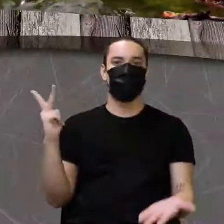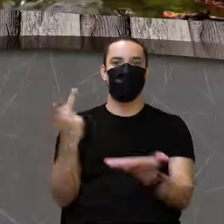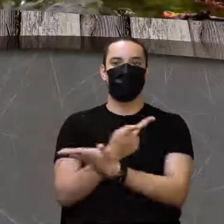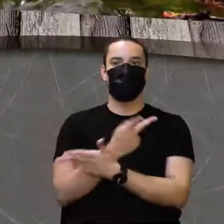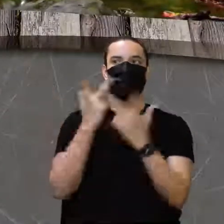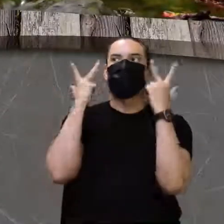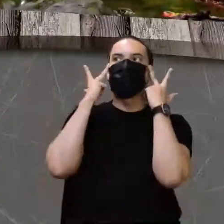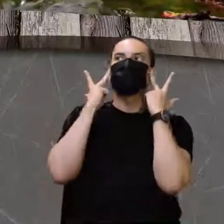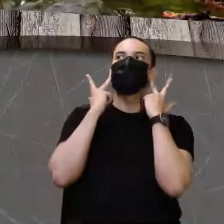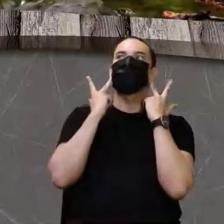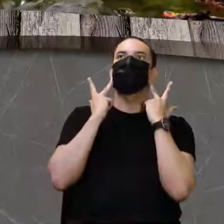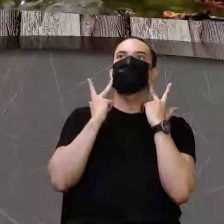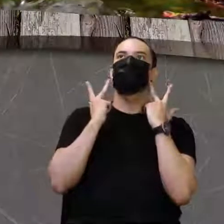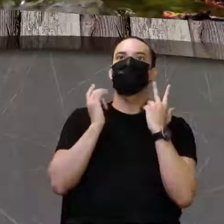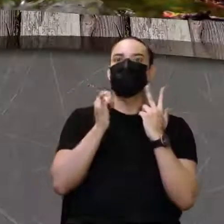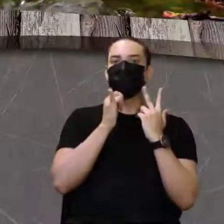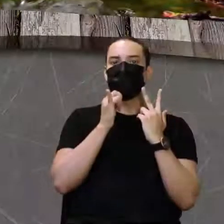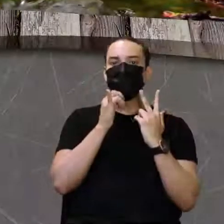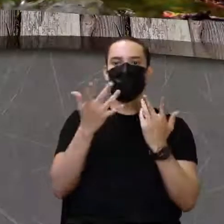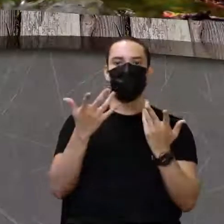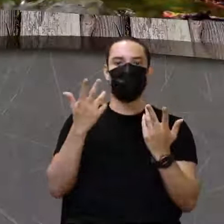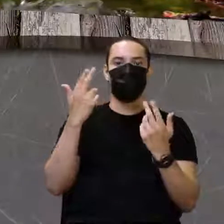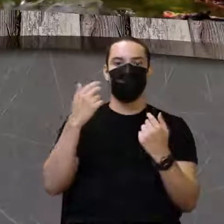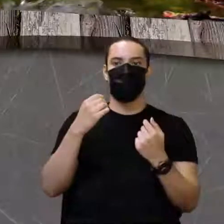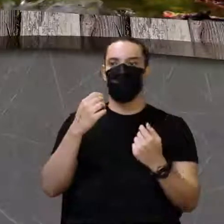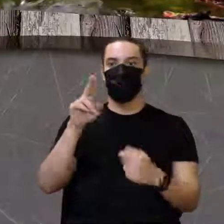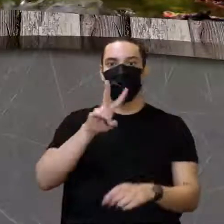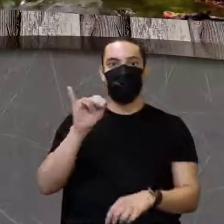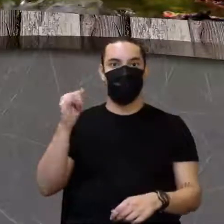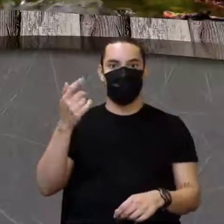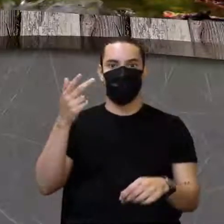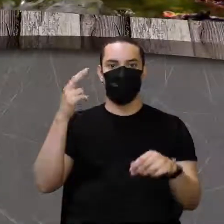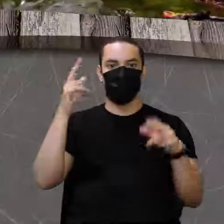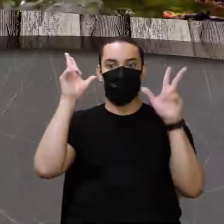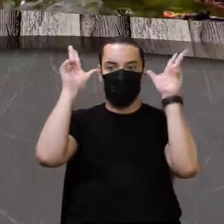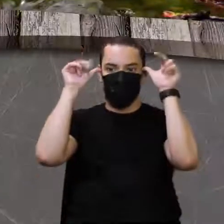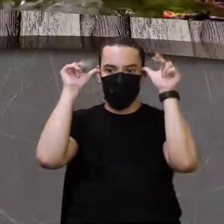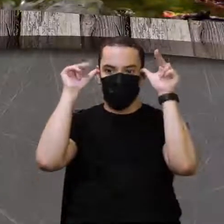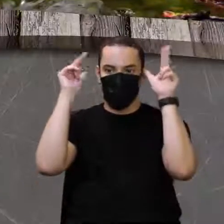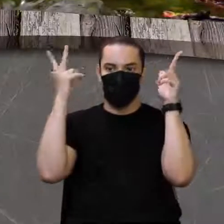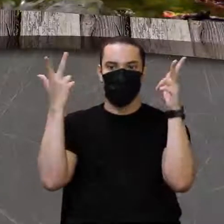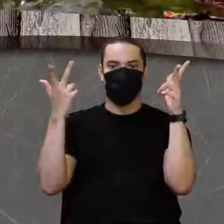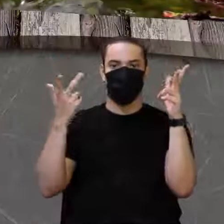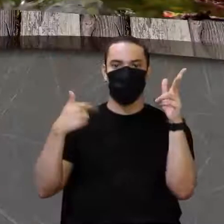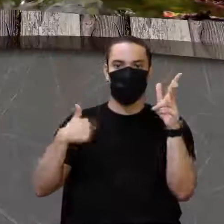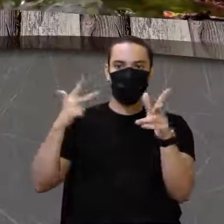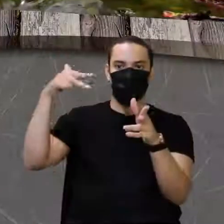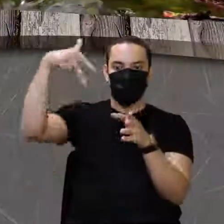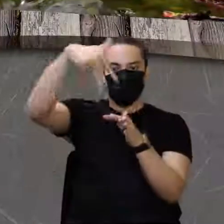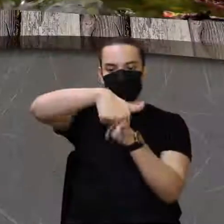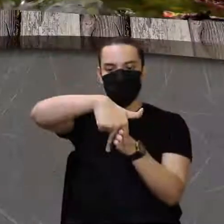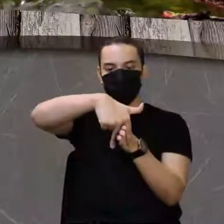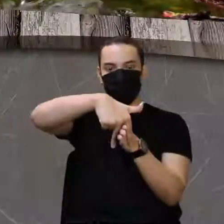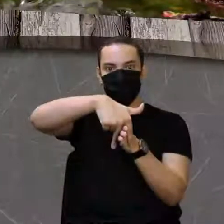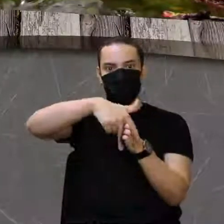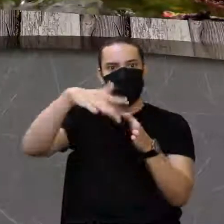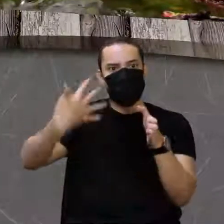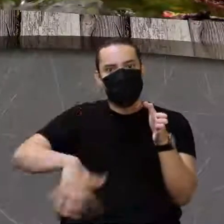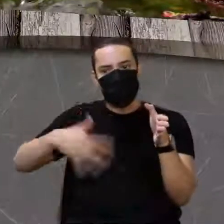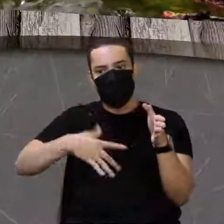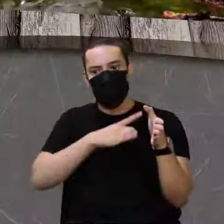vai montar a primeira vez um cavalo? Você está com medo porque ele é alto, né? Aí você